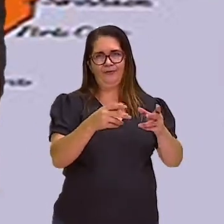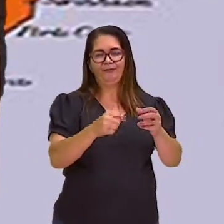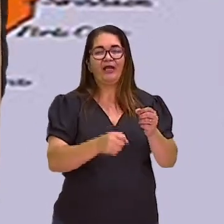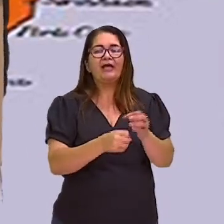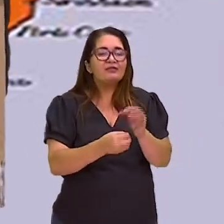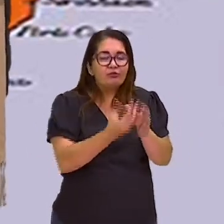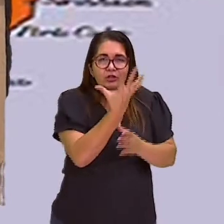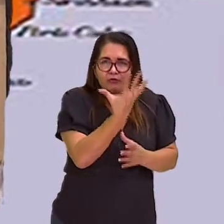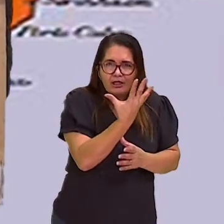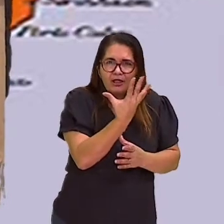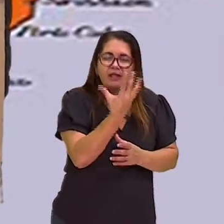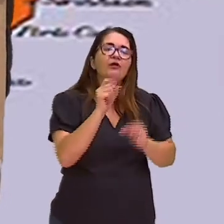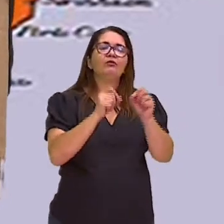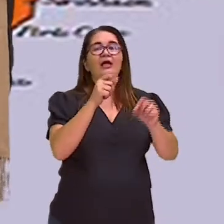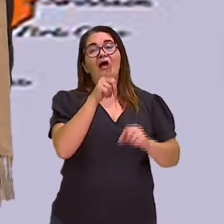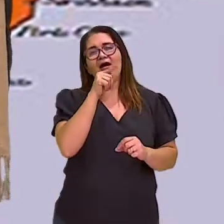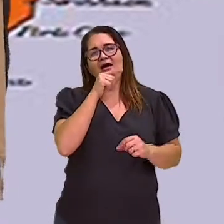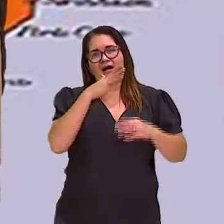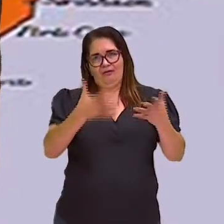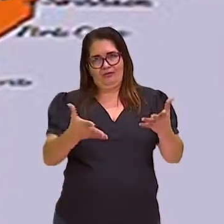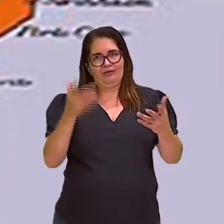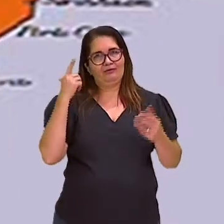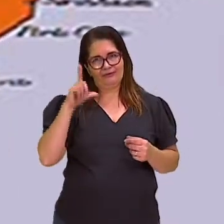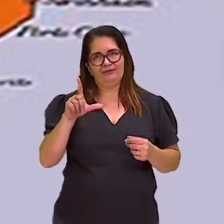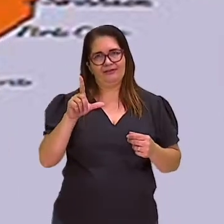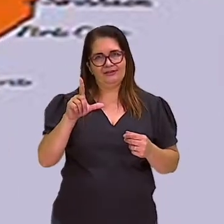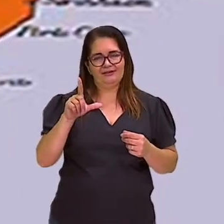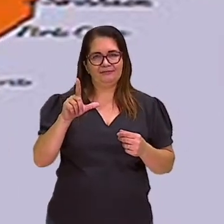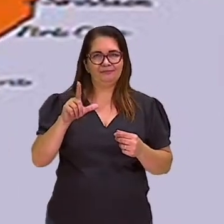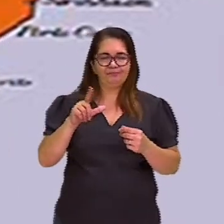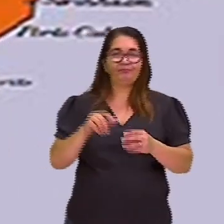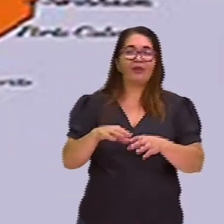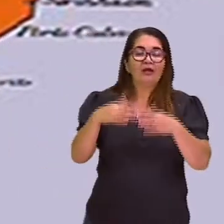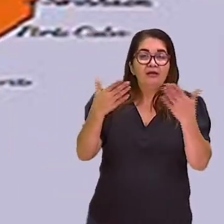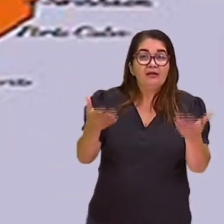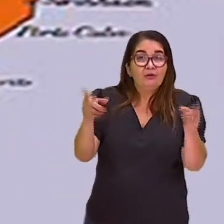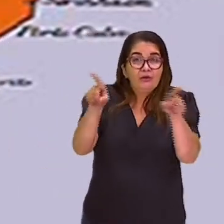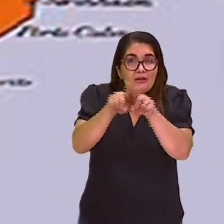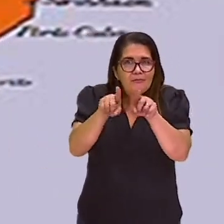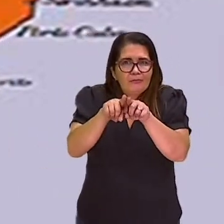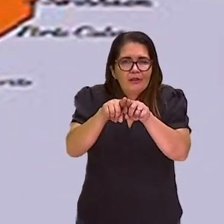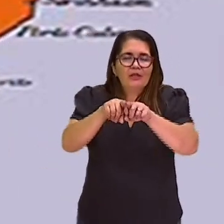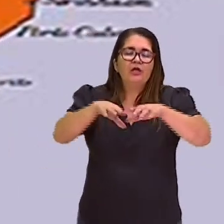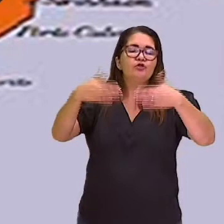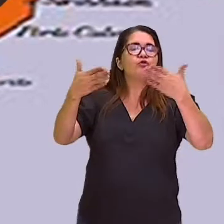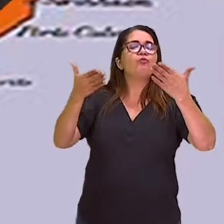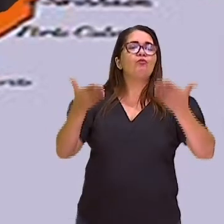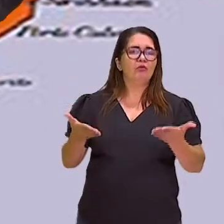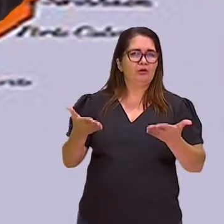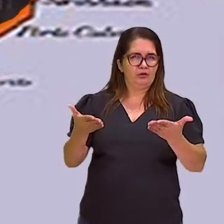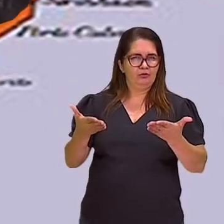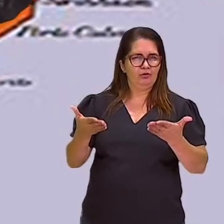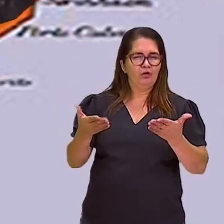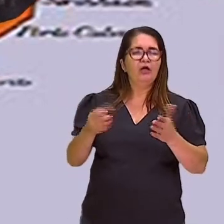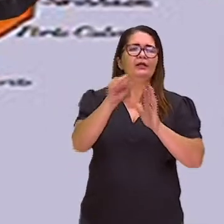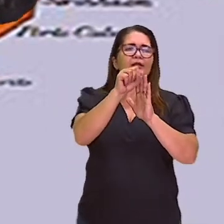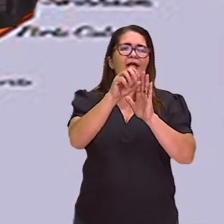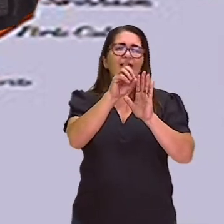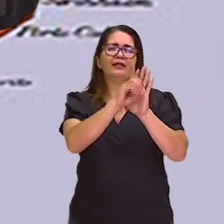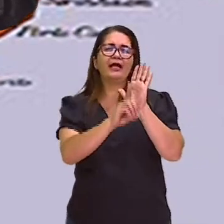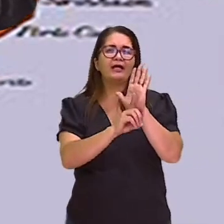parte da colonização dos holandeses. A partir da chegada da década de